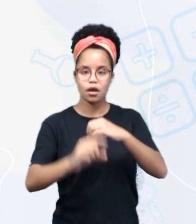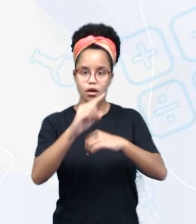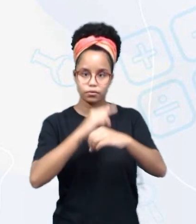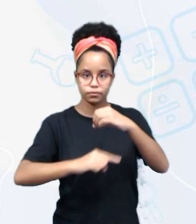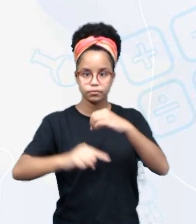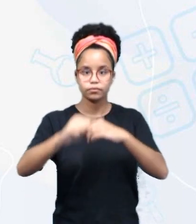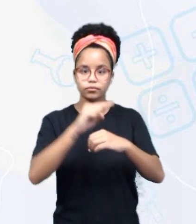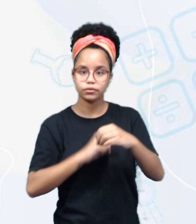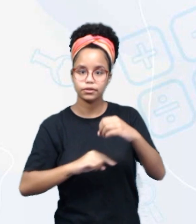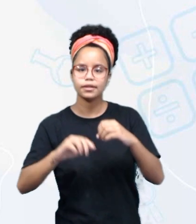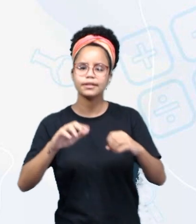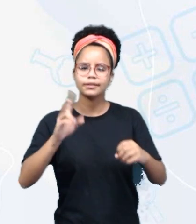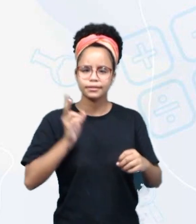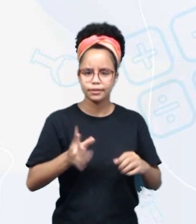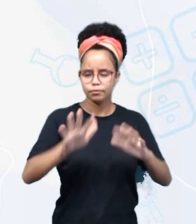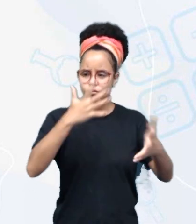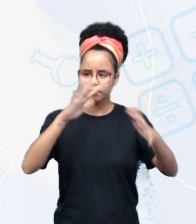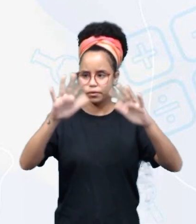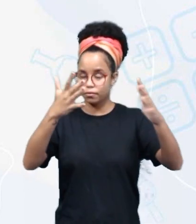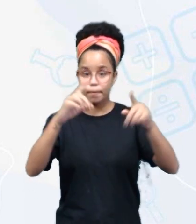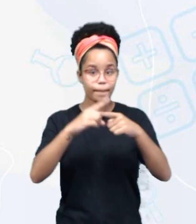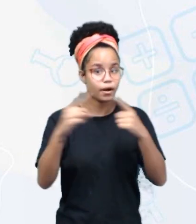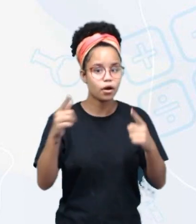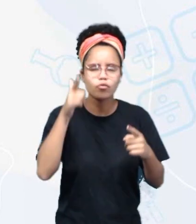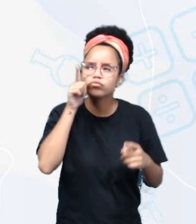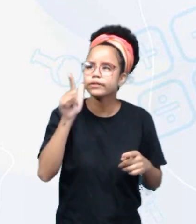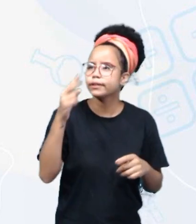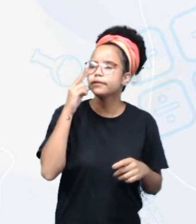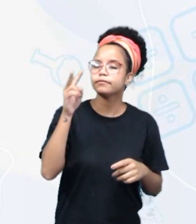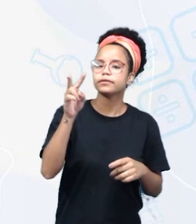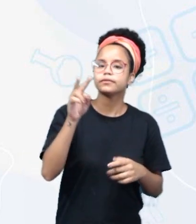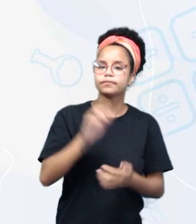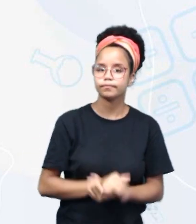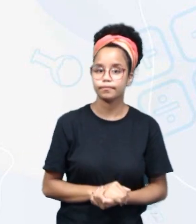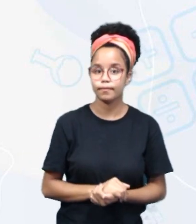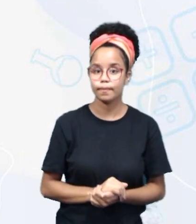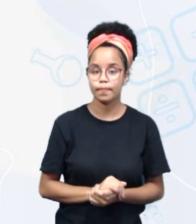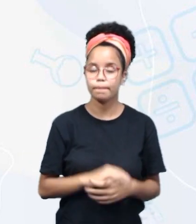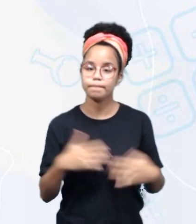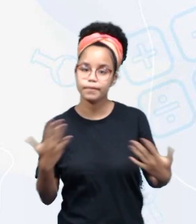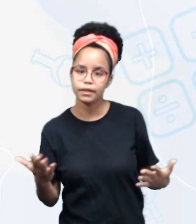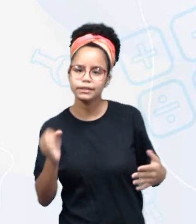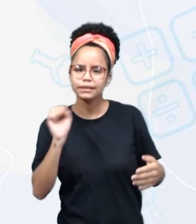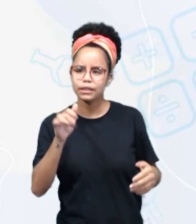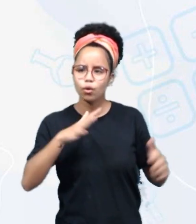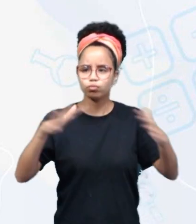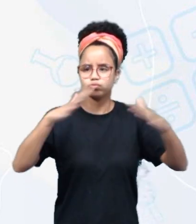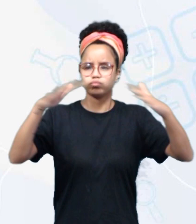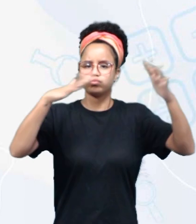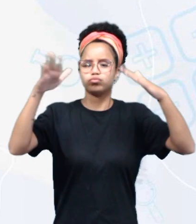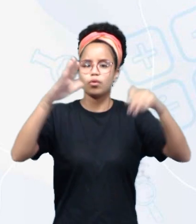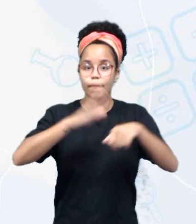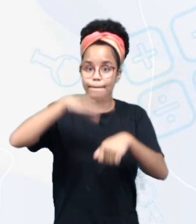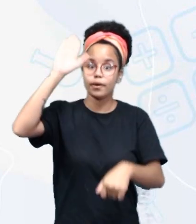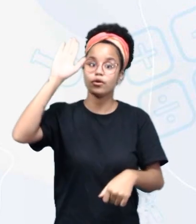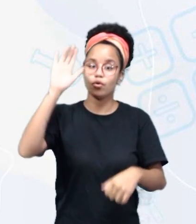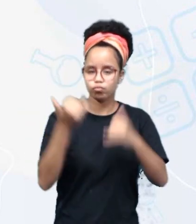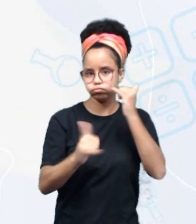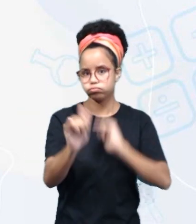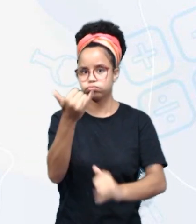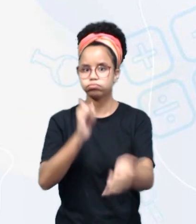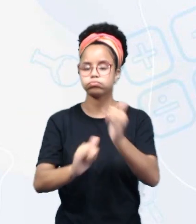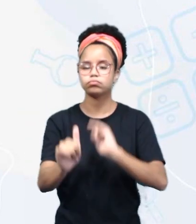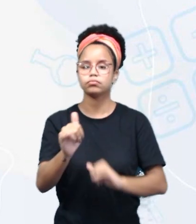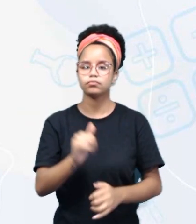movimento, embora não possamos ver. Portanto, quanto maior a movimentação, maior a energia cinética.